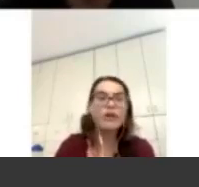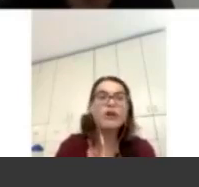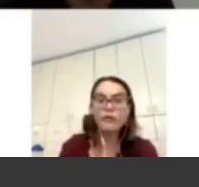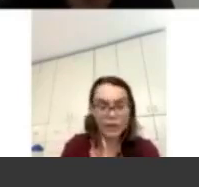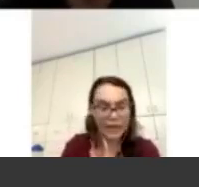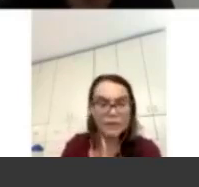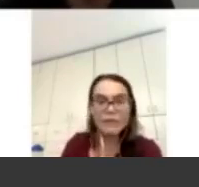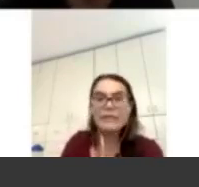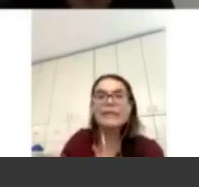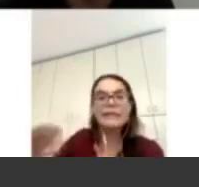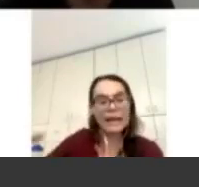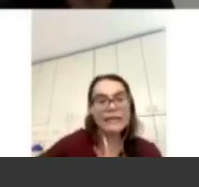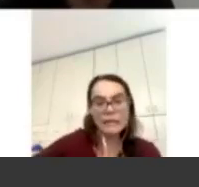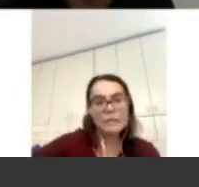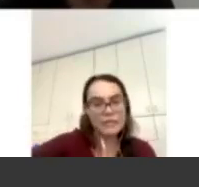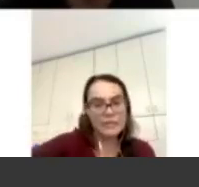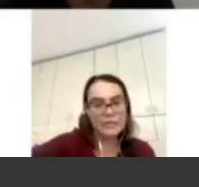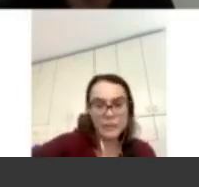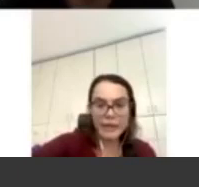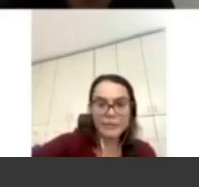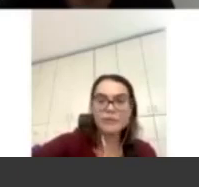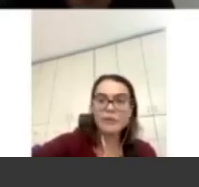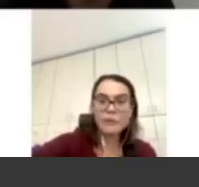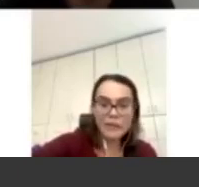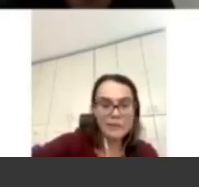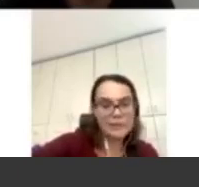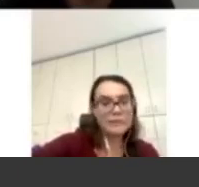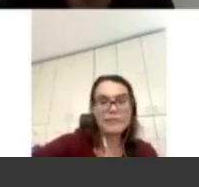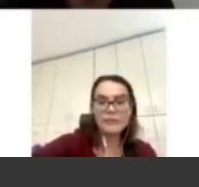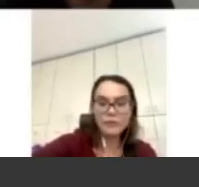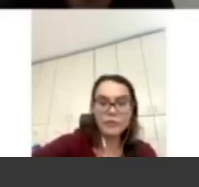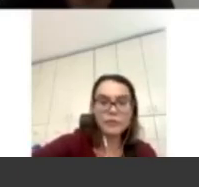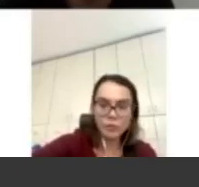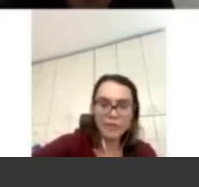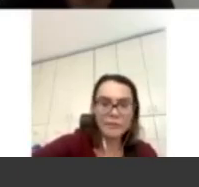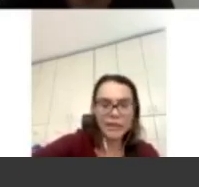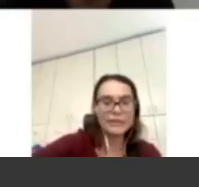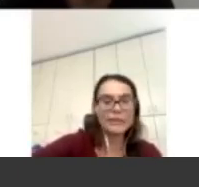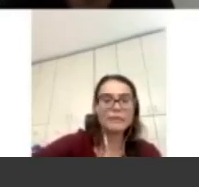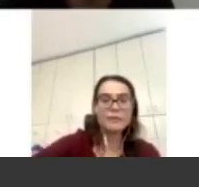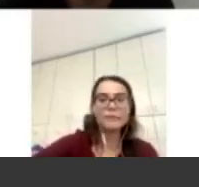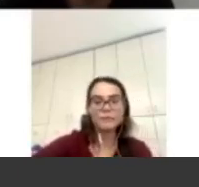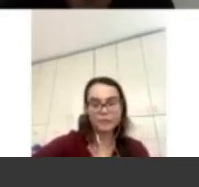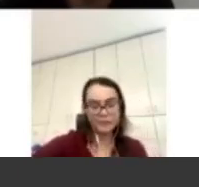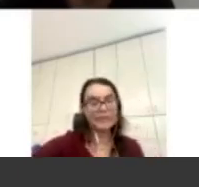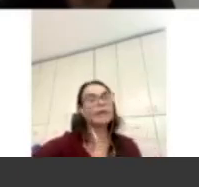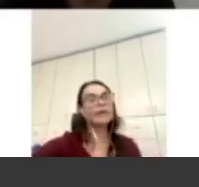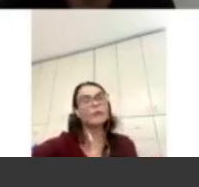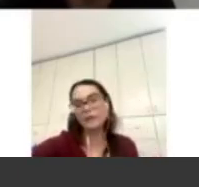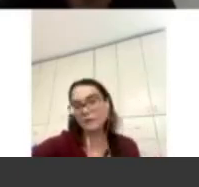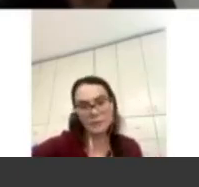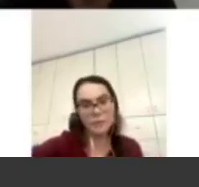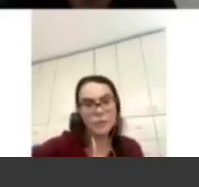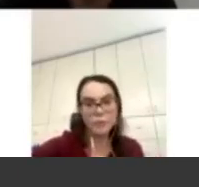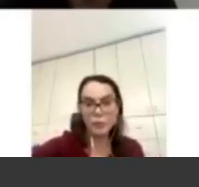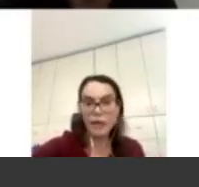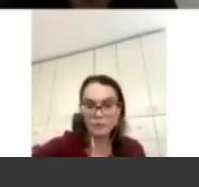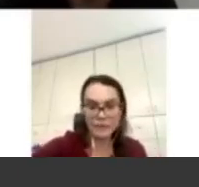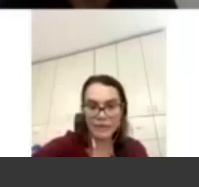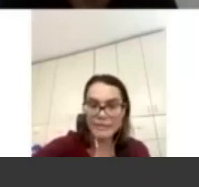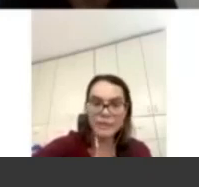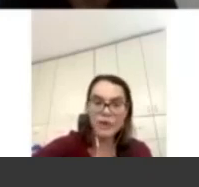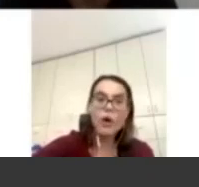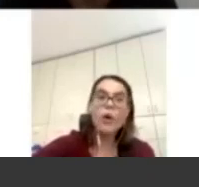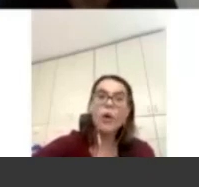pessoas, focado na equipe de atenção primária, no trabalho em equipe, no desenvolvimento do trabalho em equipe. Ele é formado principalmente por